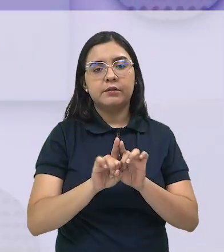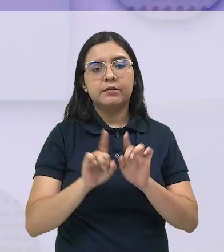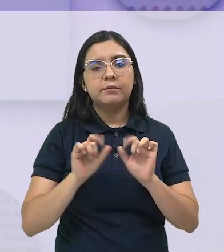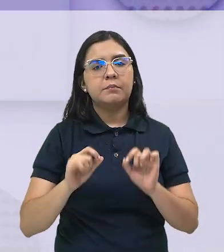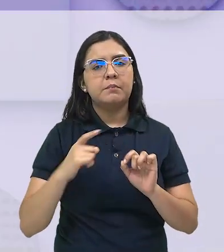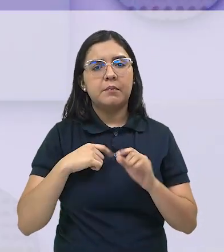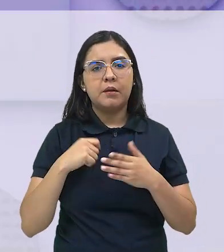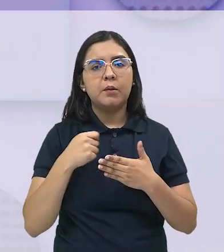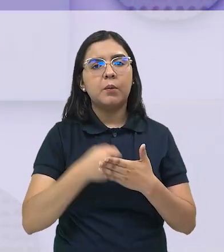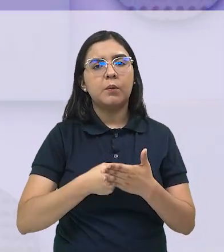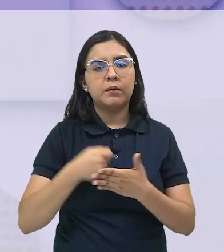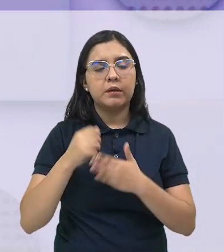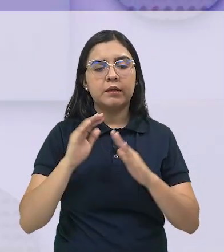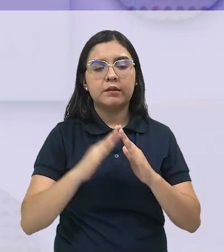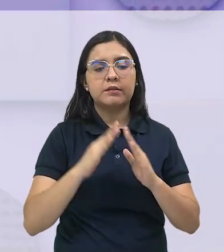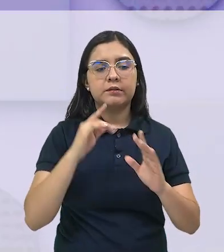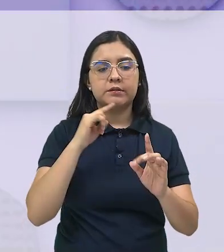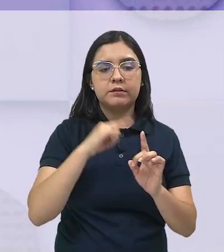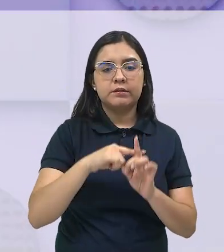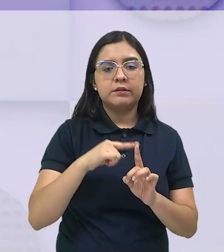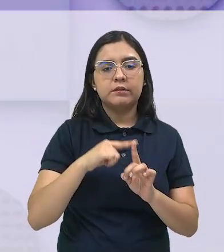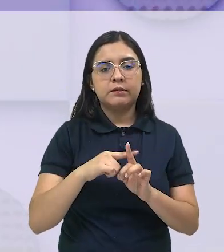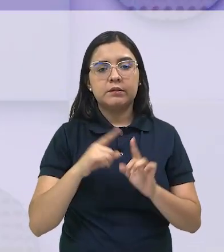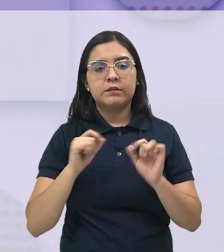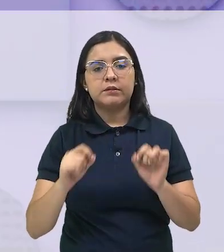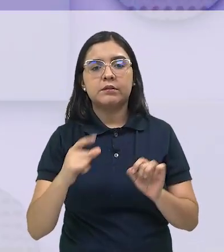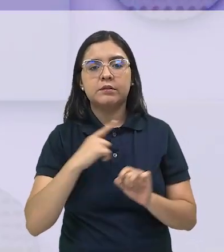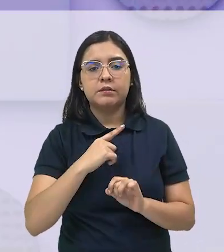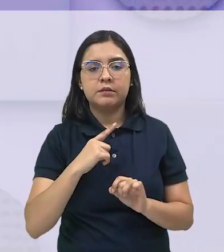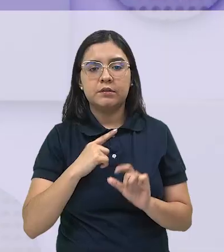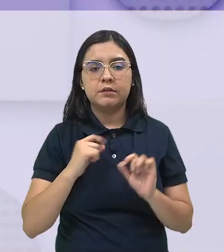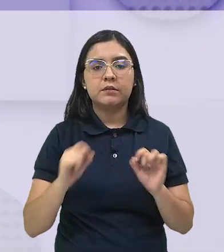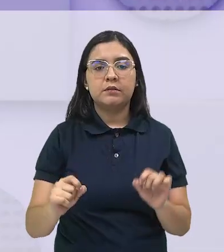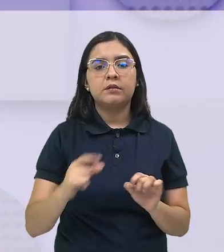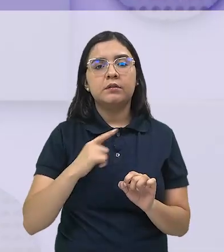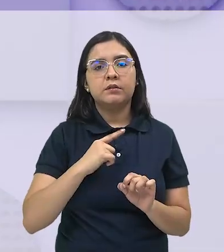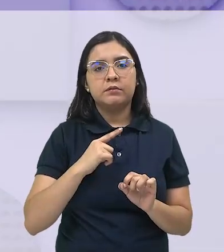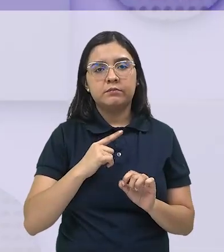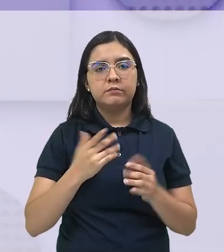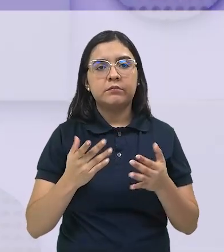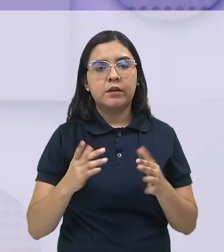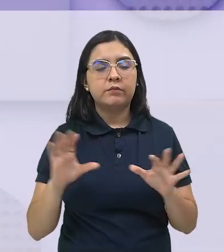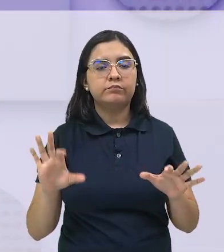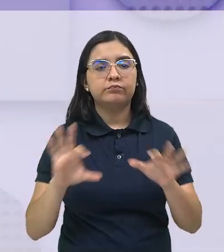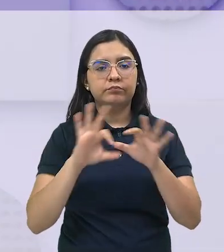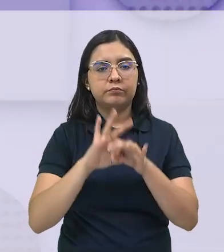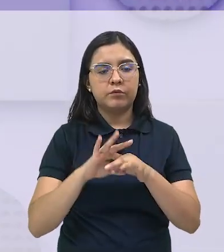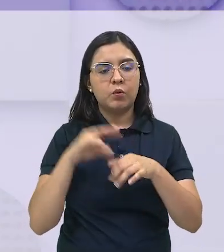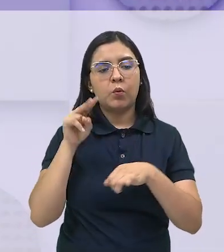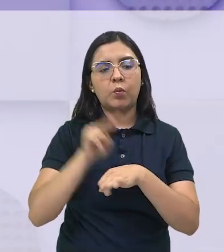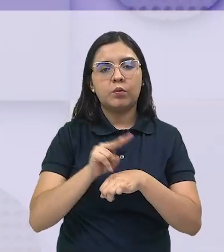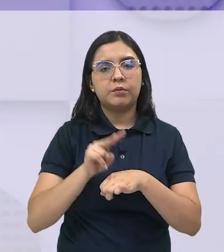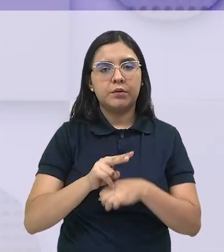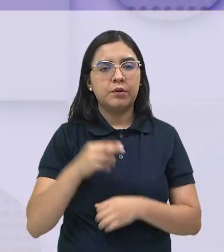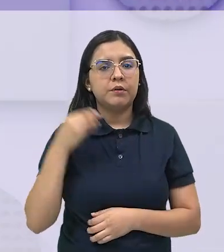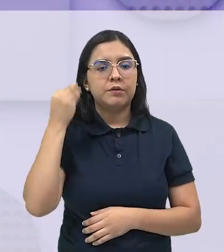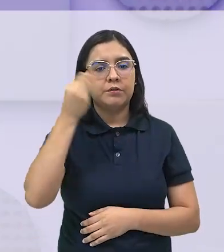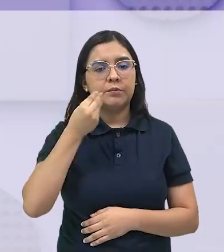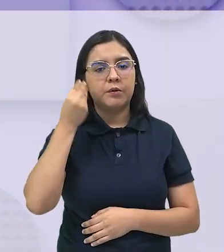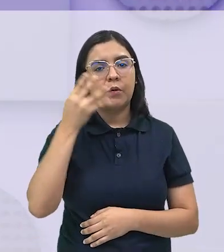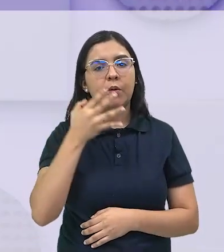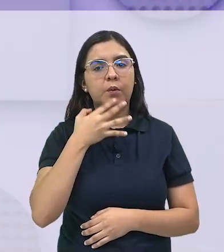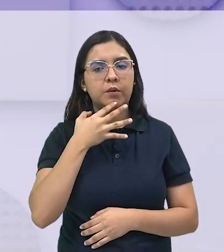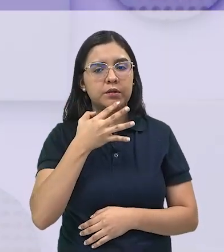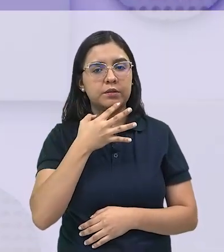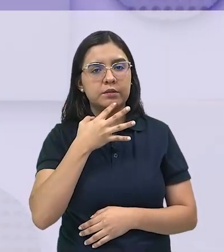uma luta para que as igrejas sejam eco-igrejas, eco-congregações. Eu cheguei a ter experiência de conhecer